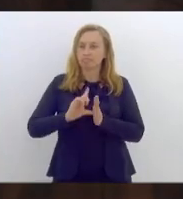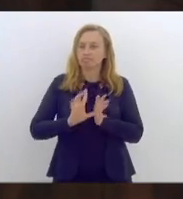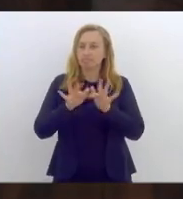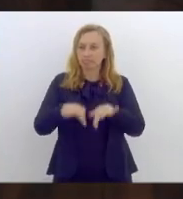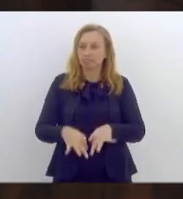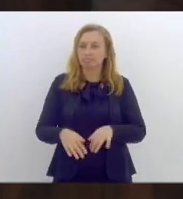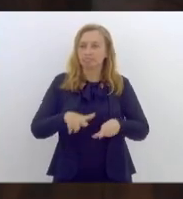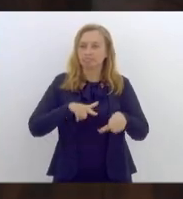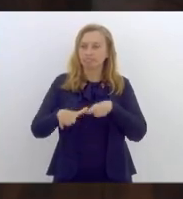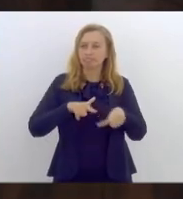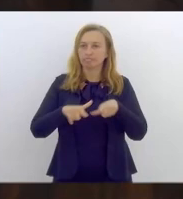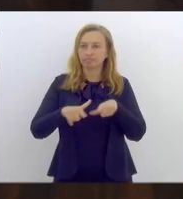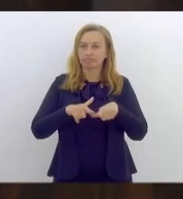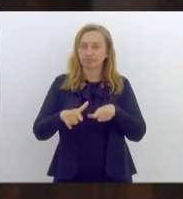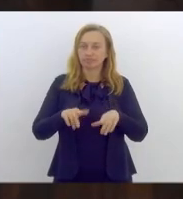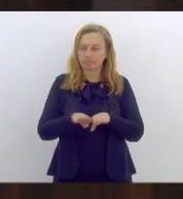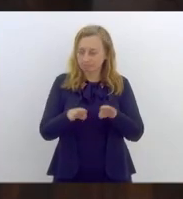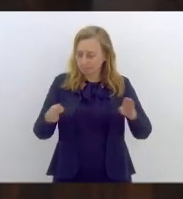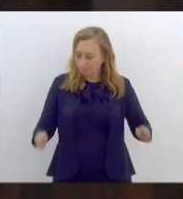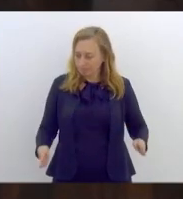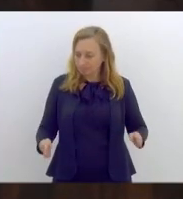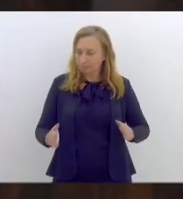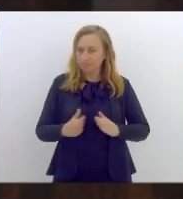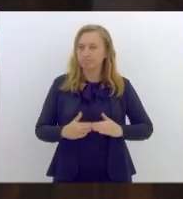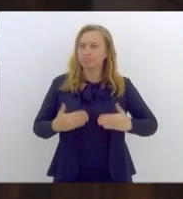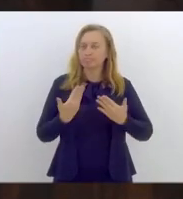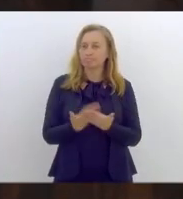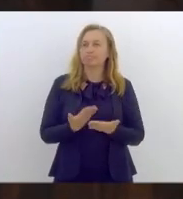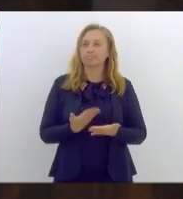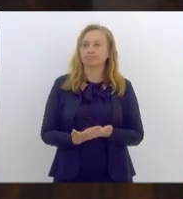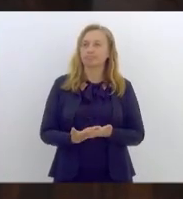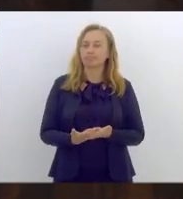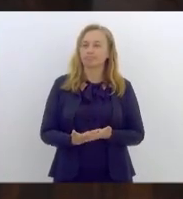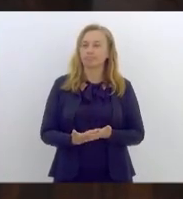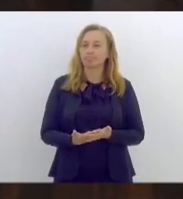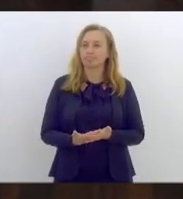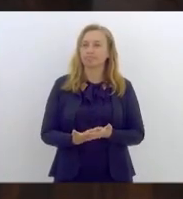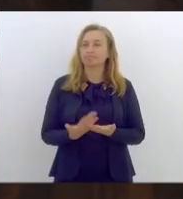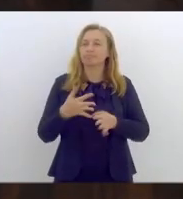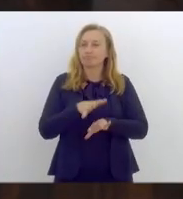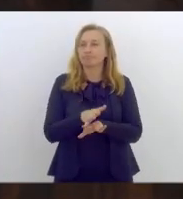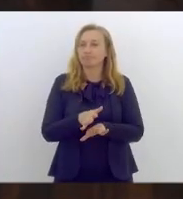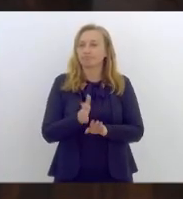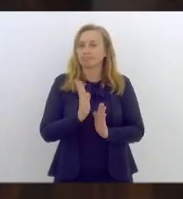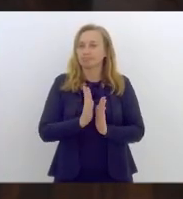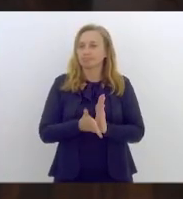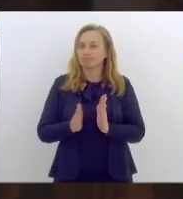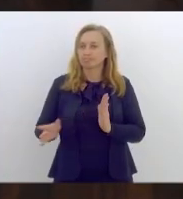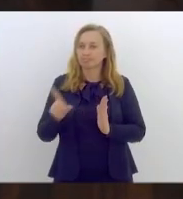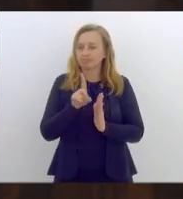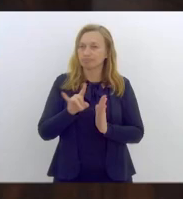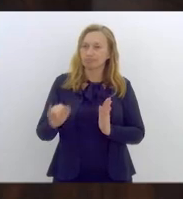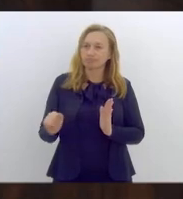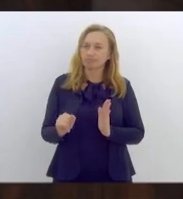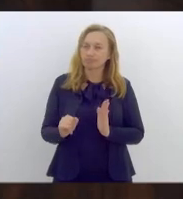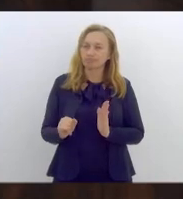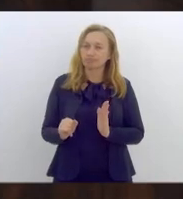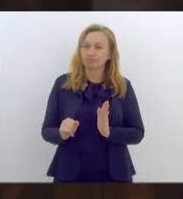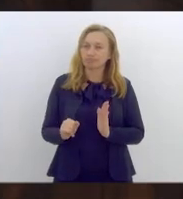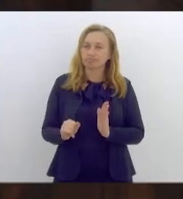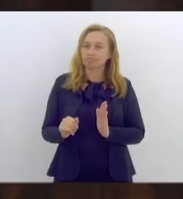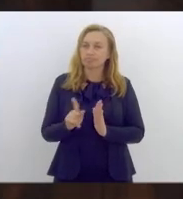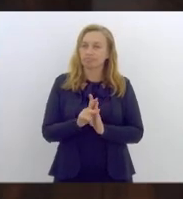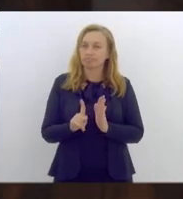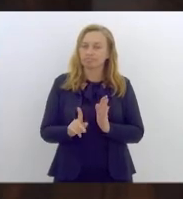de encerrar os trabalhos a sobre a mesa requerimentos requer inclusão na pauta dos